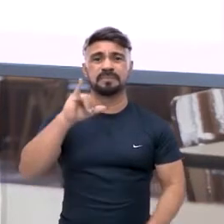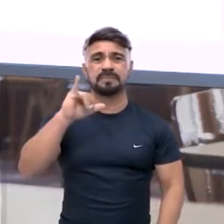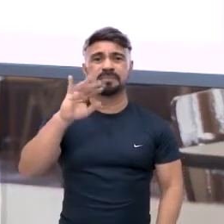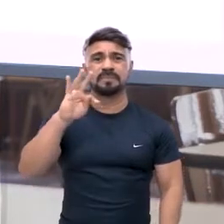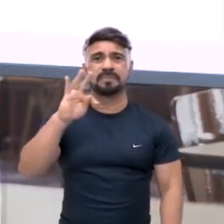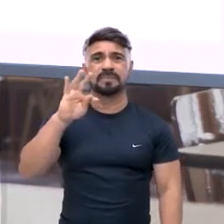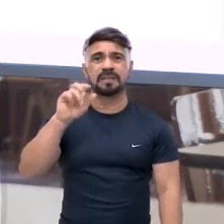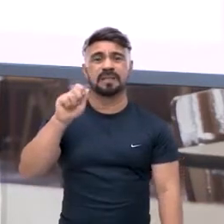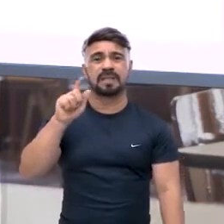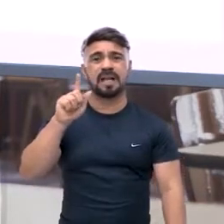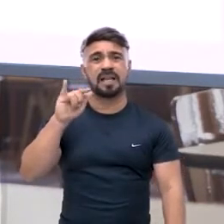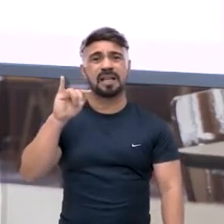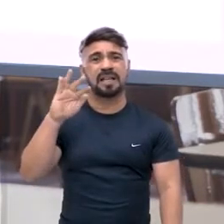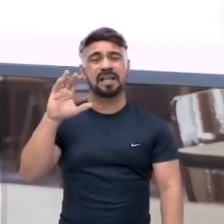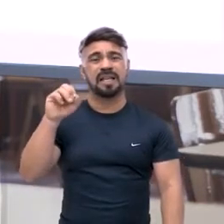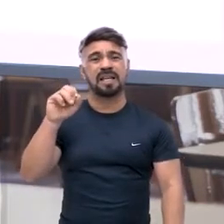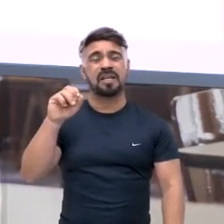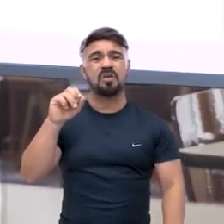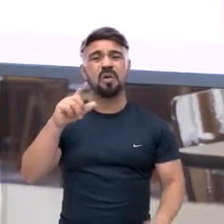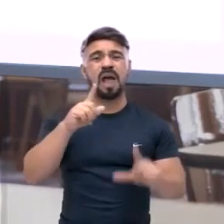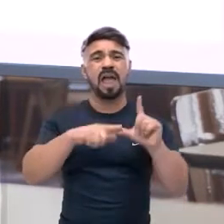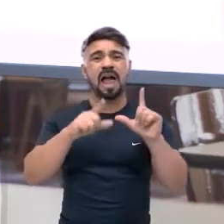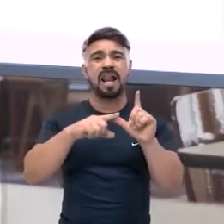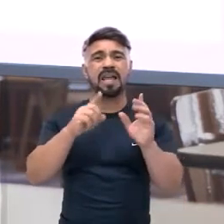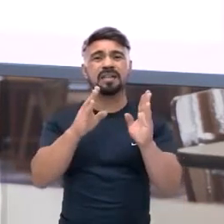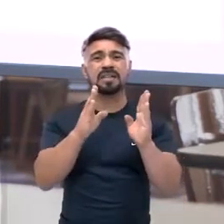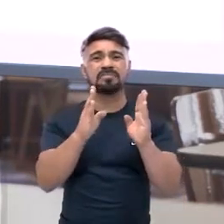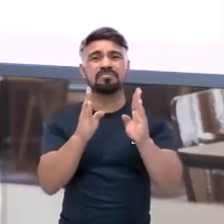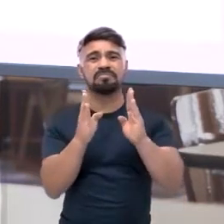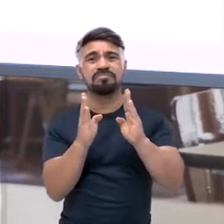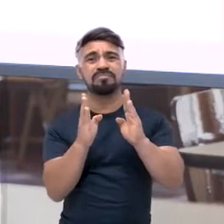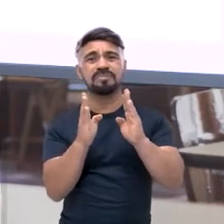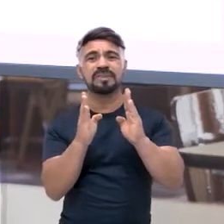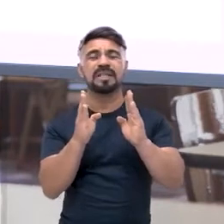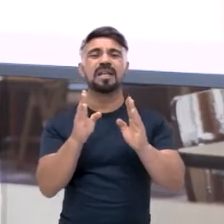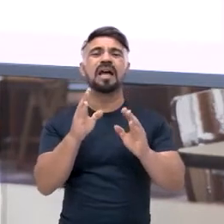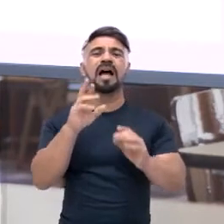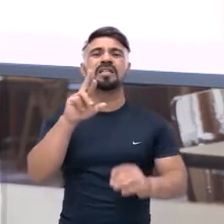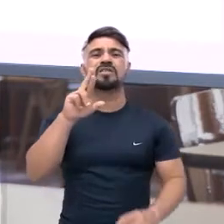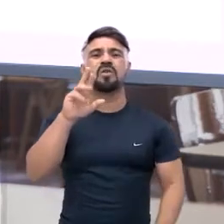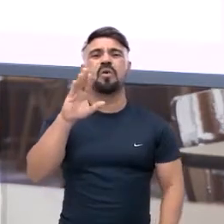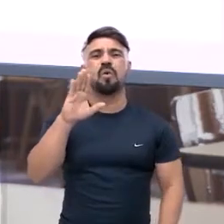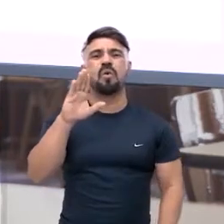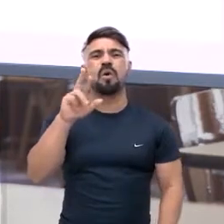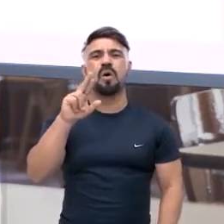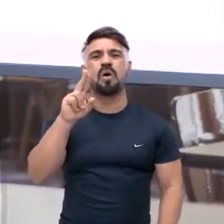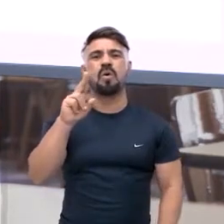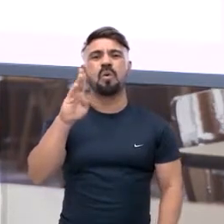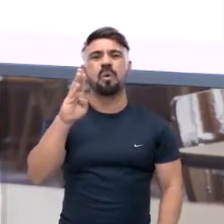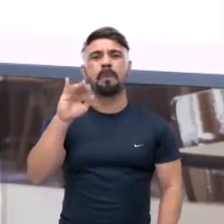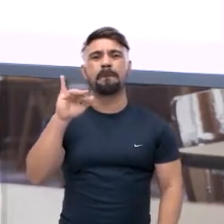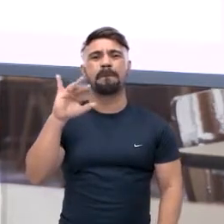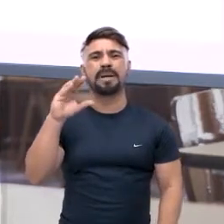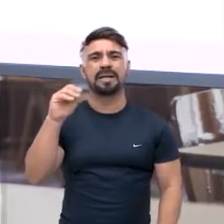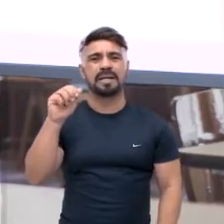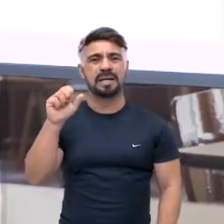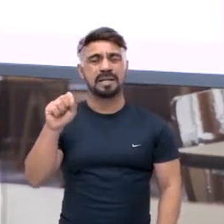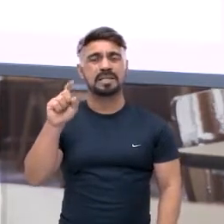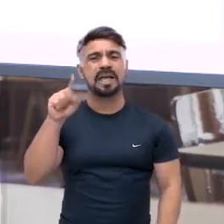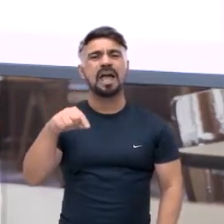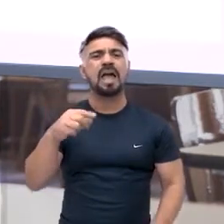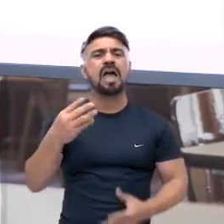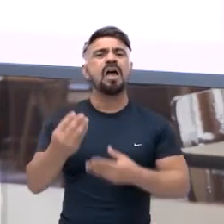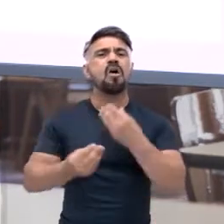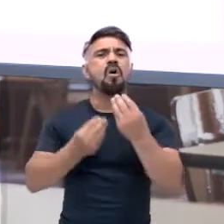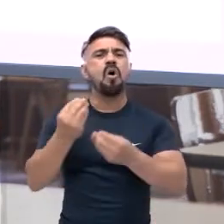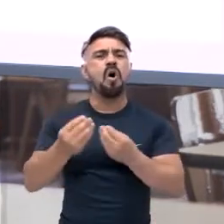é itálico, professor? É aquela letra mais deitadinha. Essas rubricas são as indicações